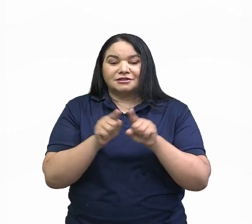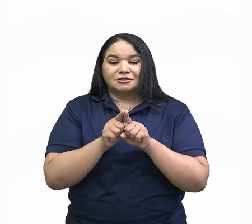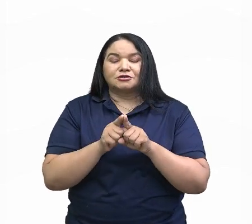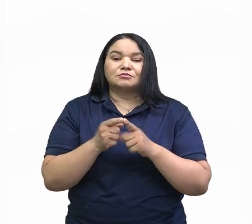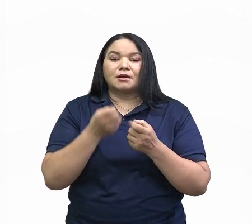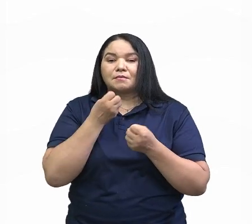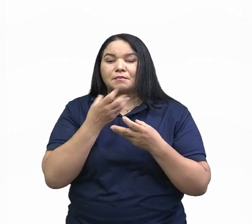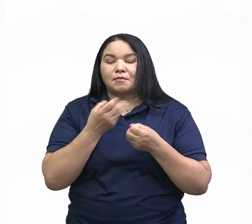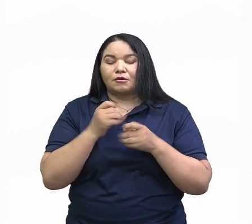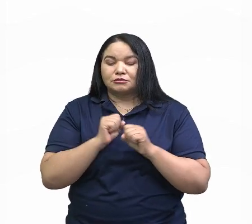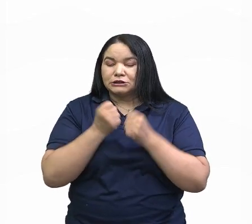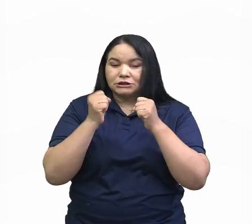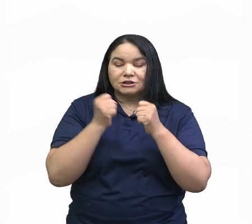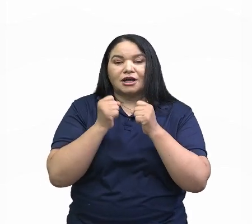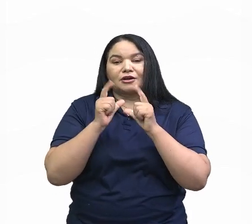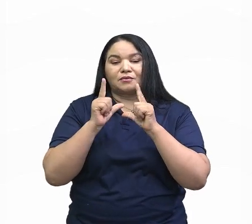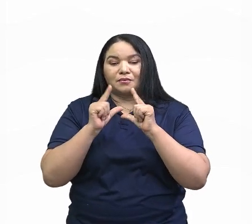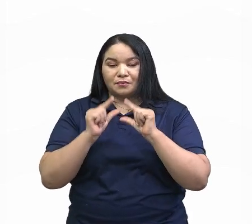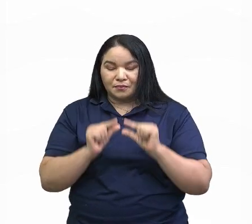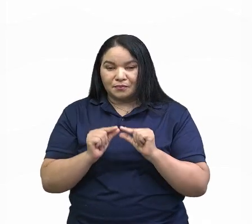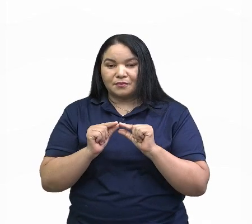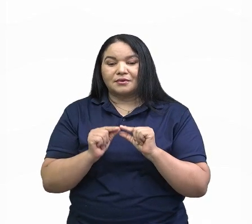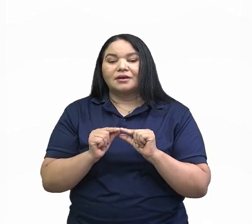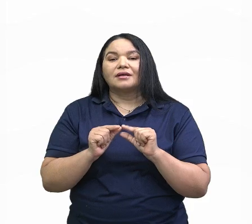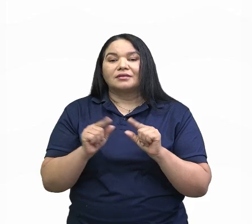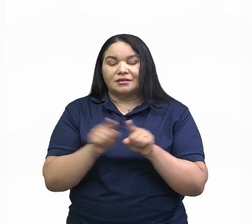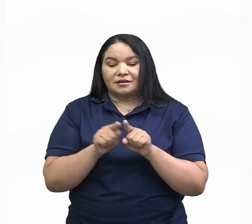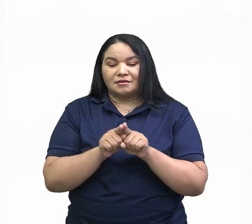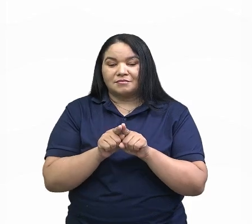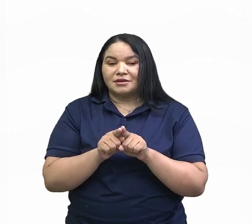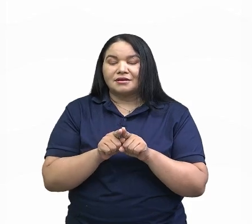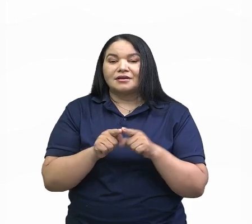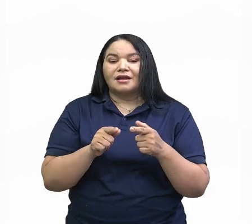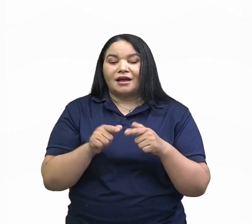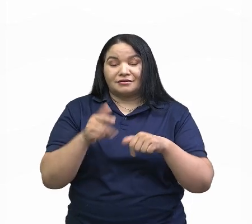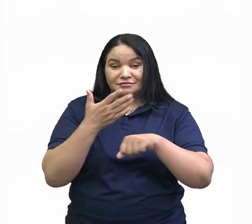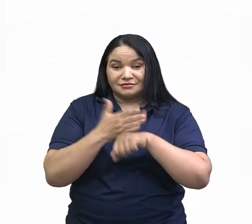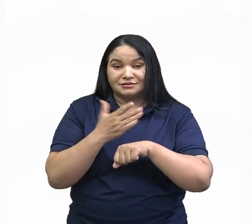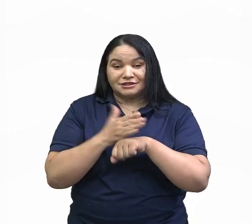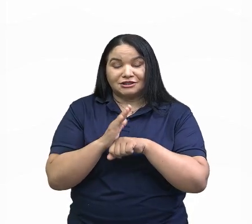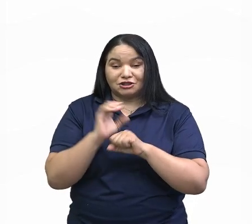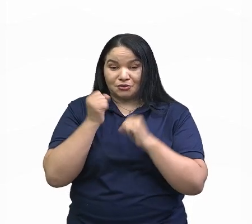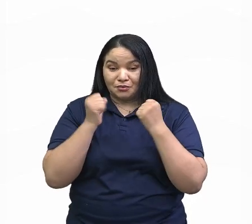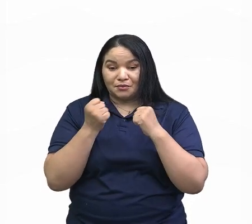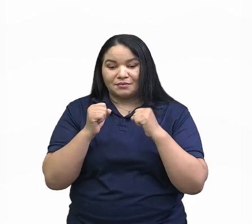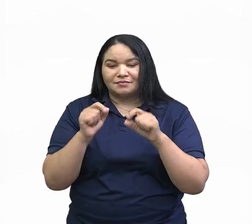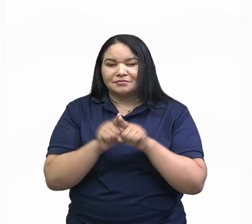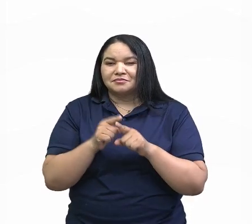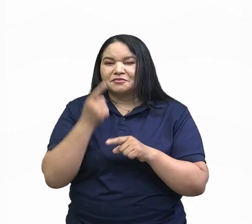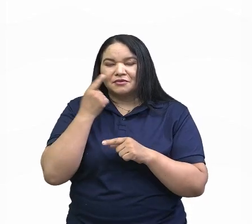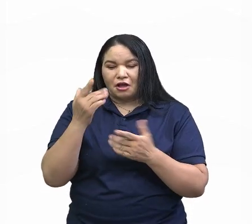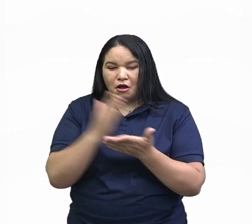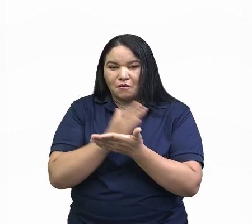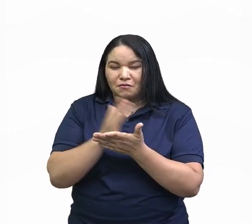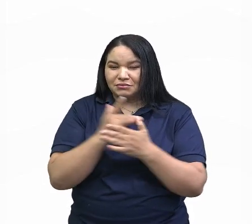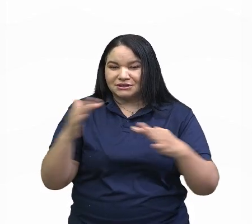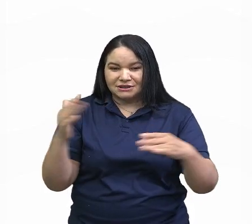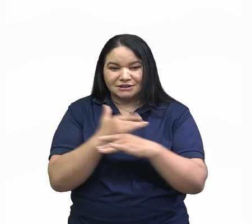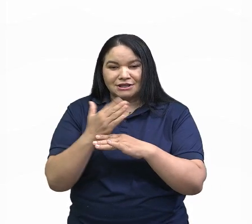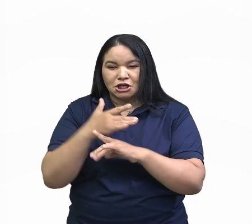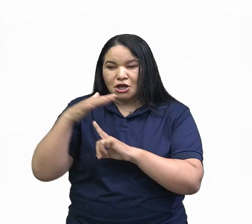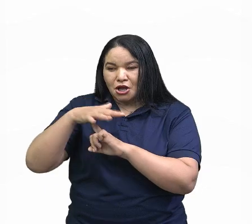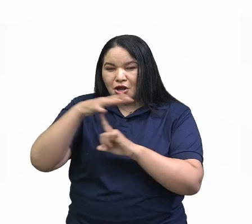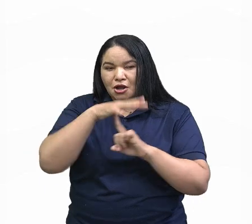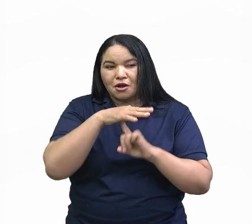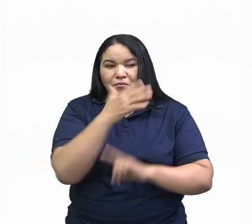estimula atividades físicas. Em alguns grandes centros urbanos, ali a gente quase não vê mais praças arborizadas, né?